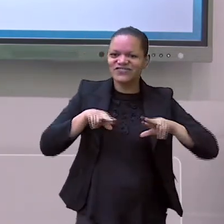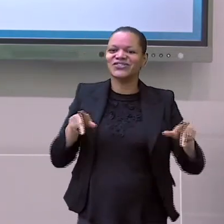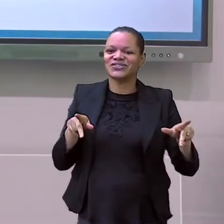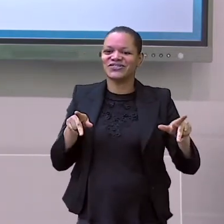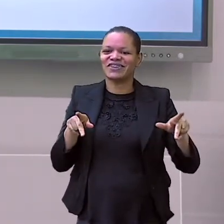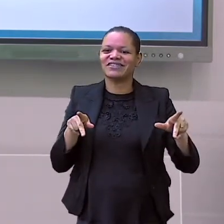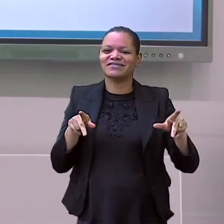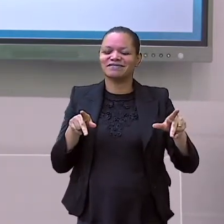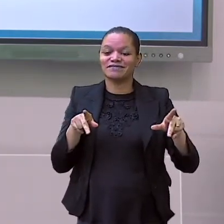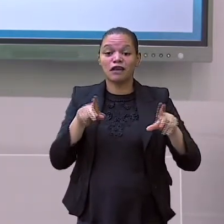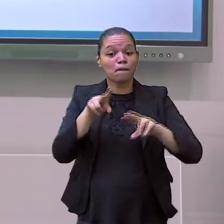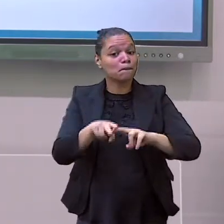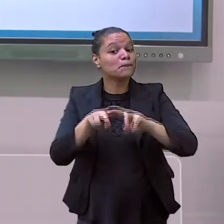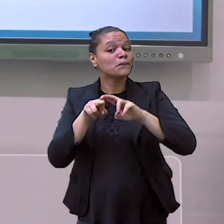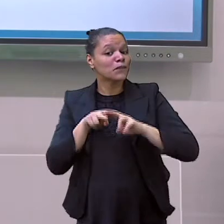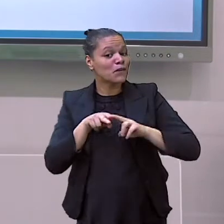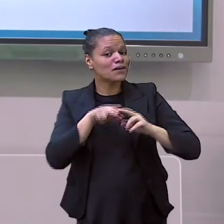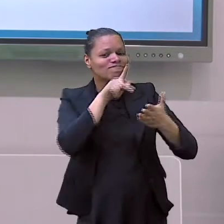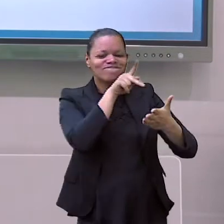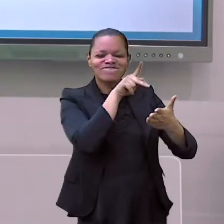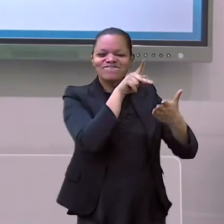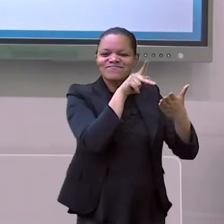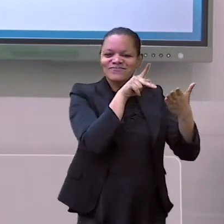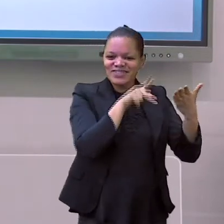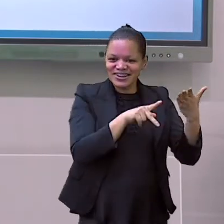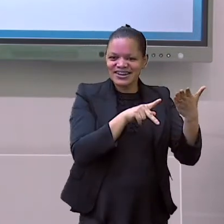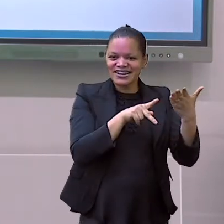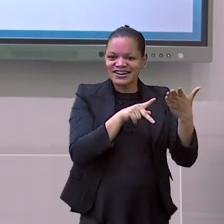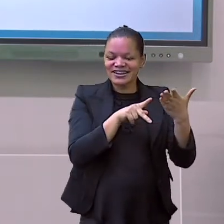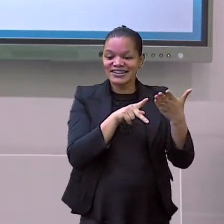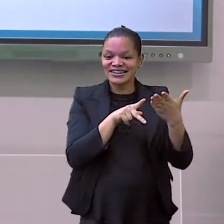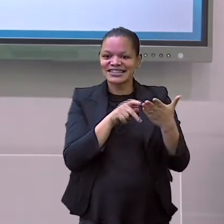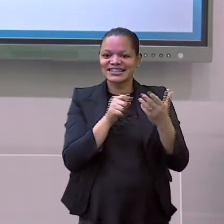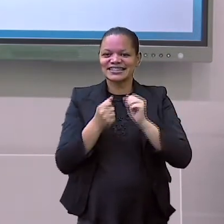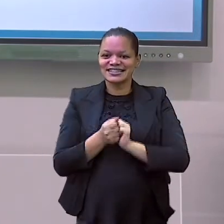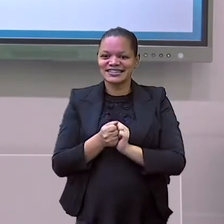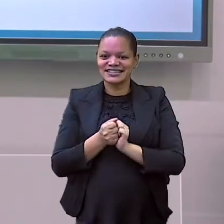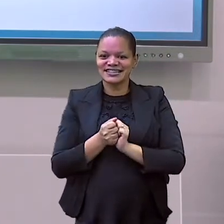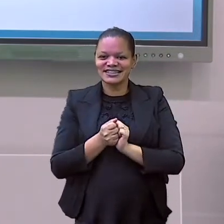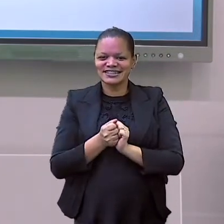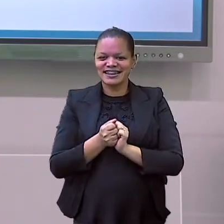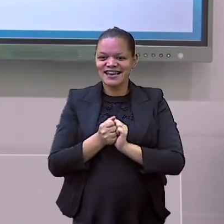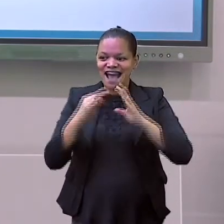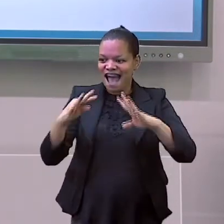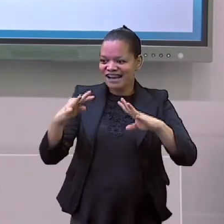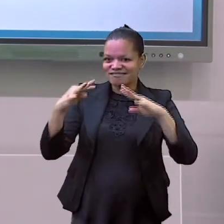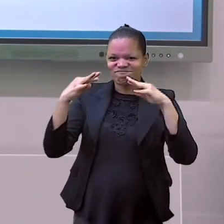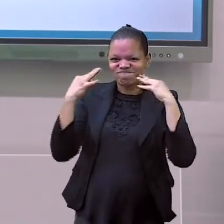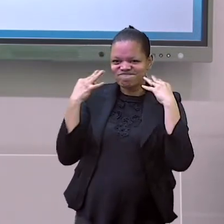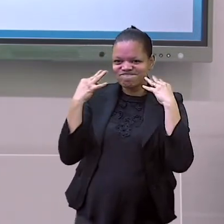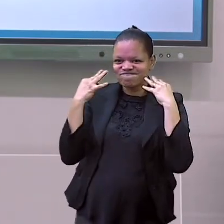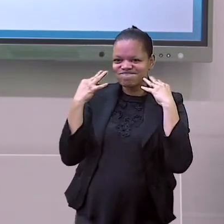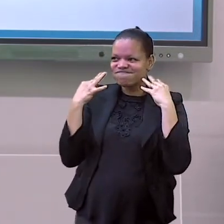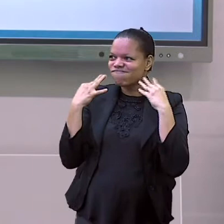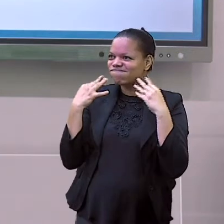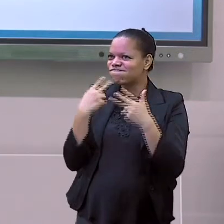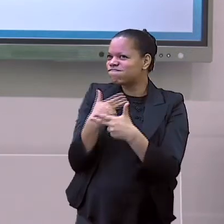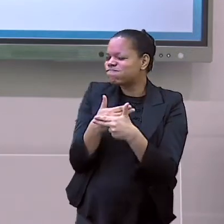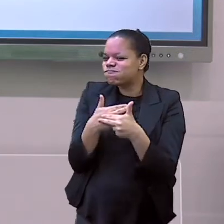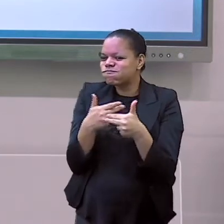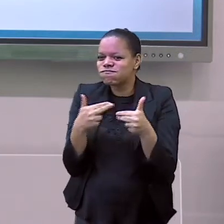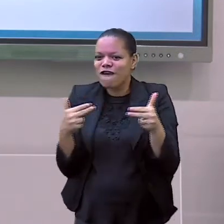que a poesia, ela encanta muitas pessoas e ela tem esse público aí, que vai